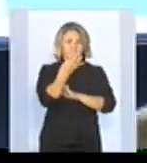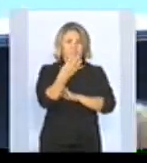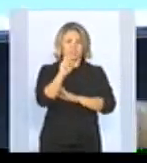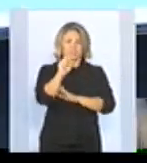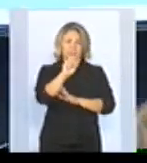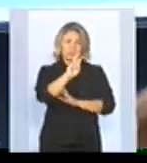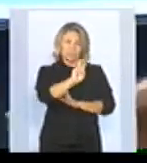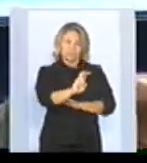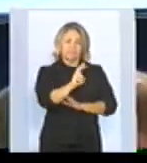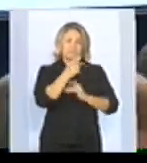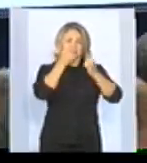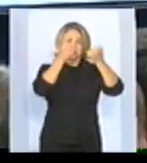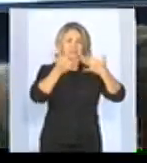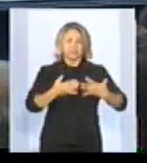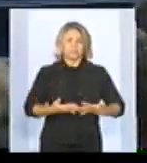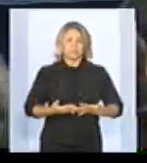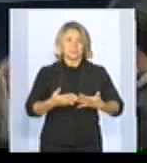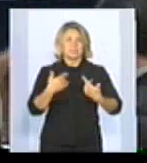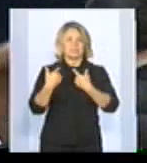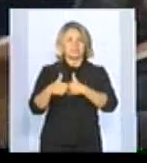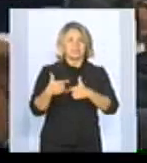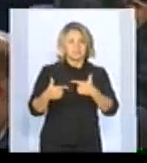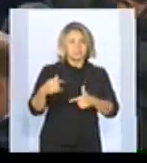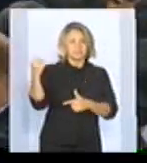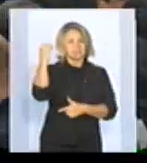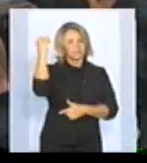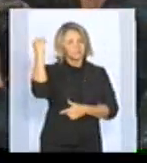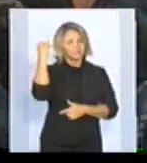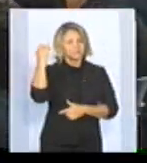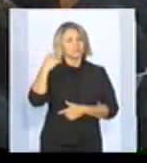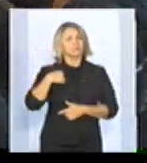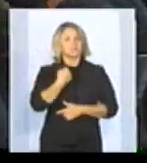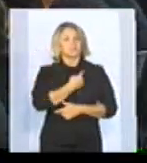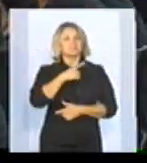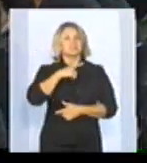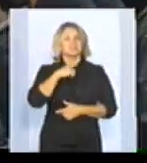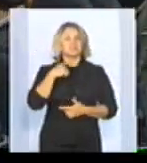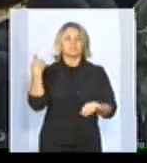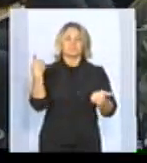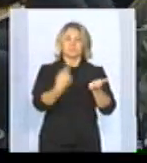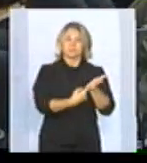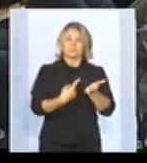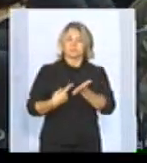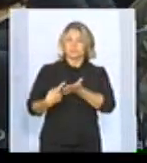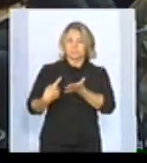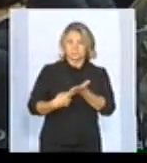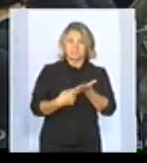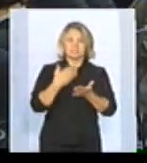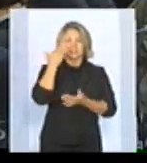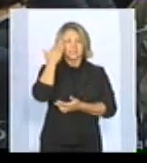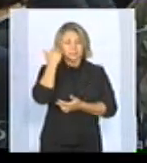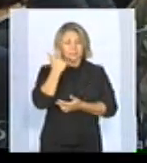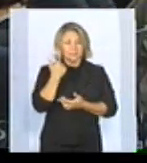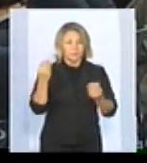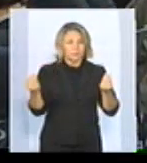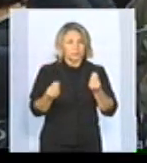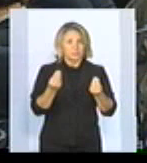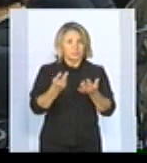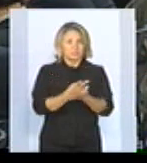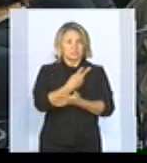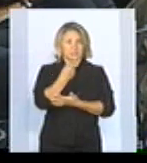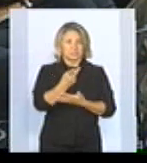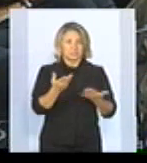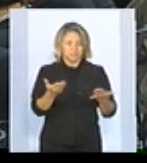nosso entendimento, traz respostas e instrumentos à concepção dos objetivos da ANSIM com base nas competências originalmente